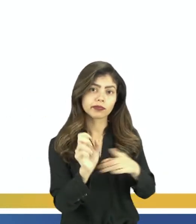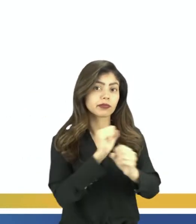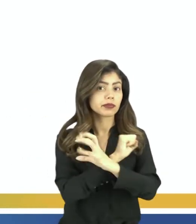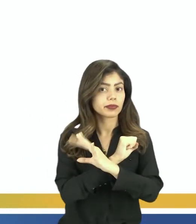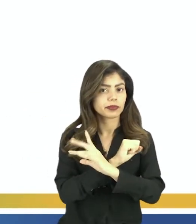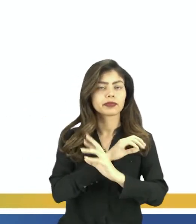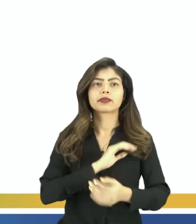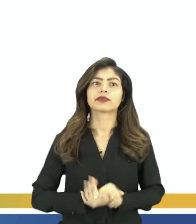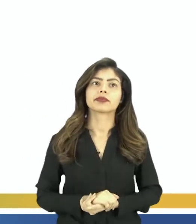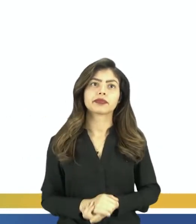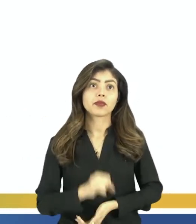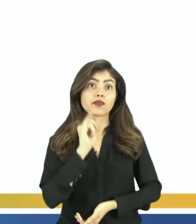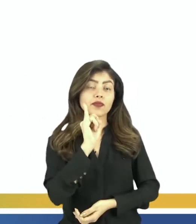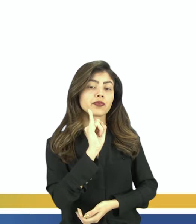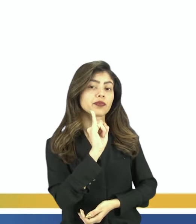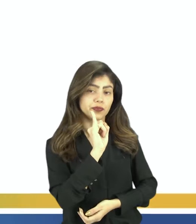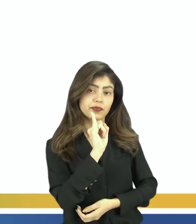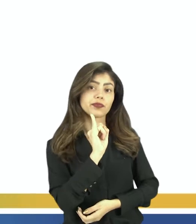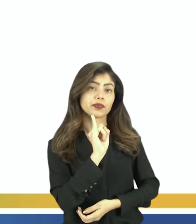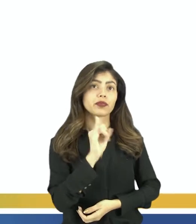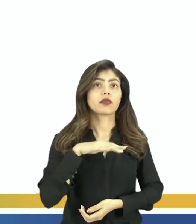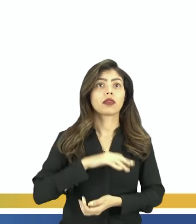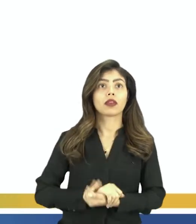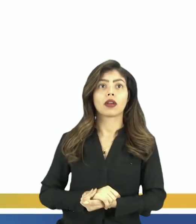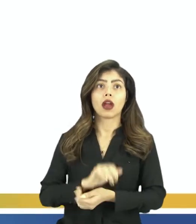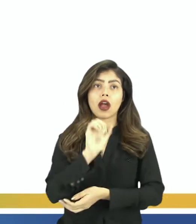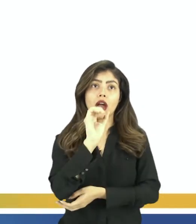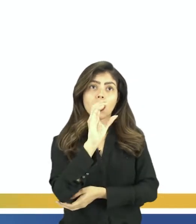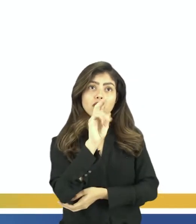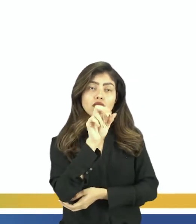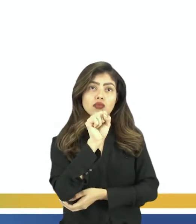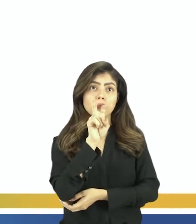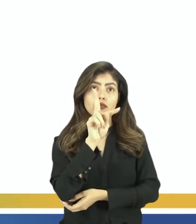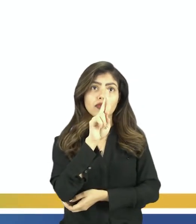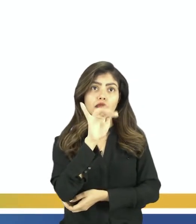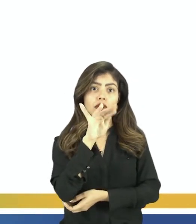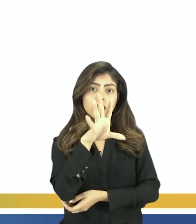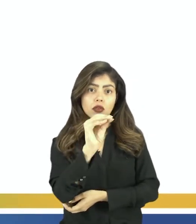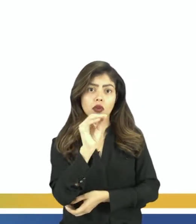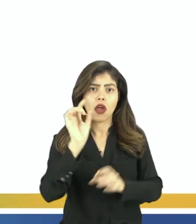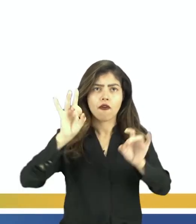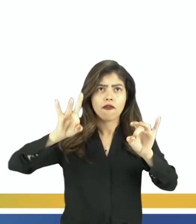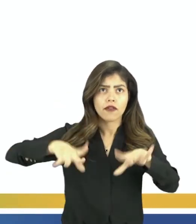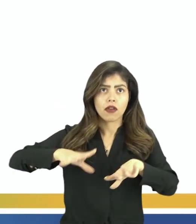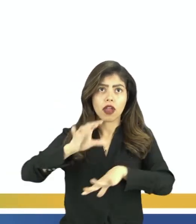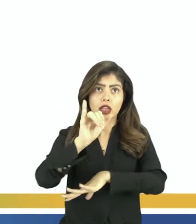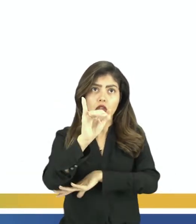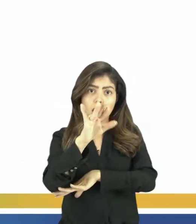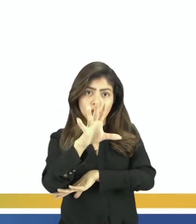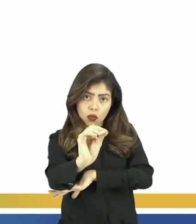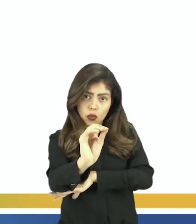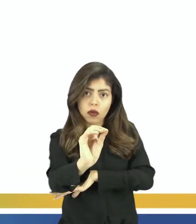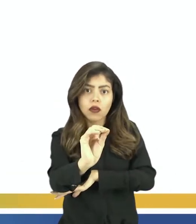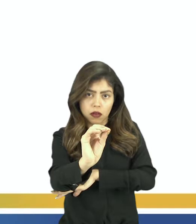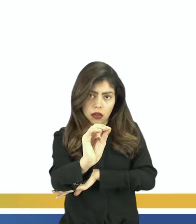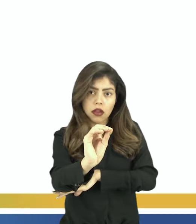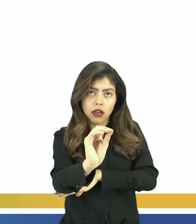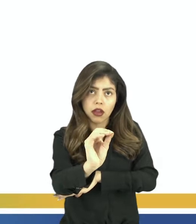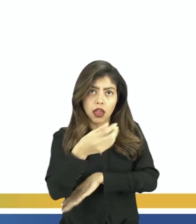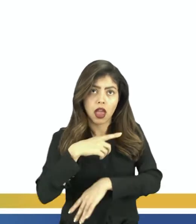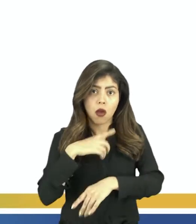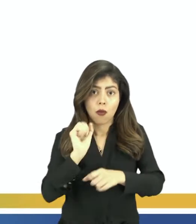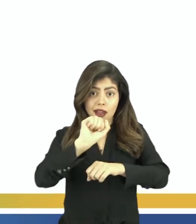ácidos. Então, se é ácido sulfúrico, a terminação ico nos indica que é um